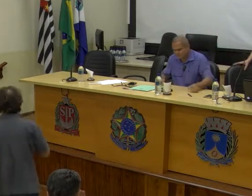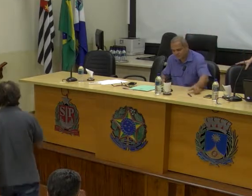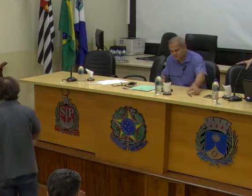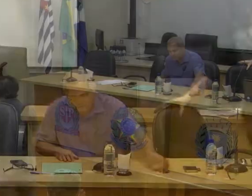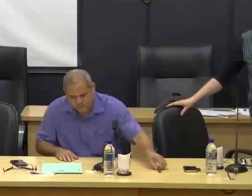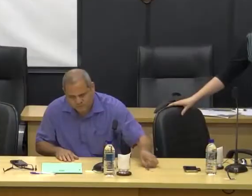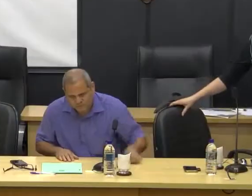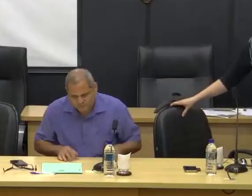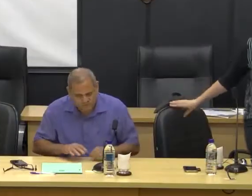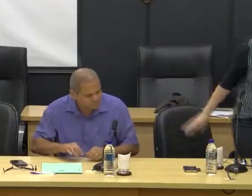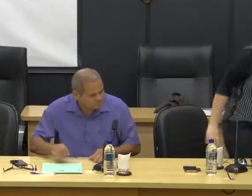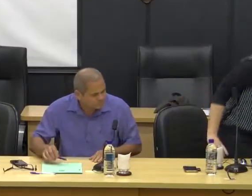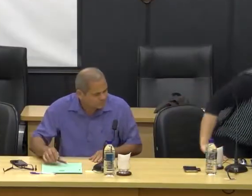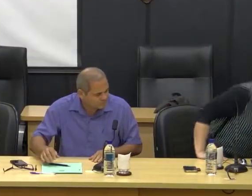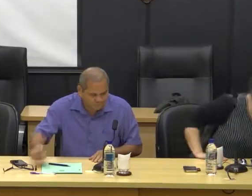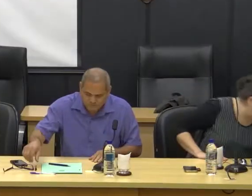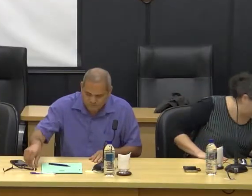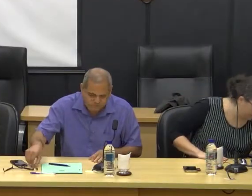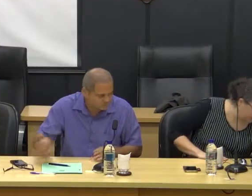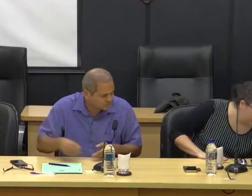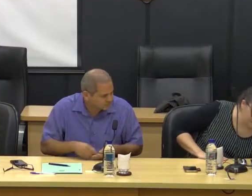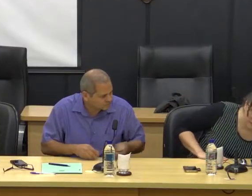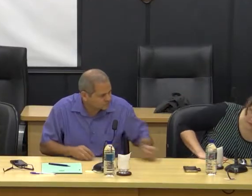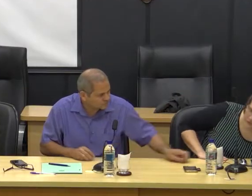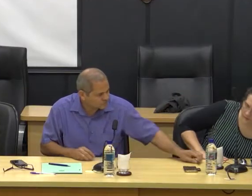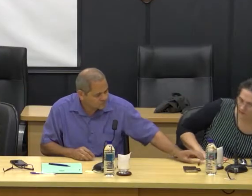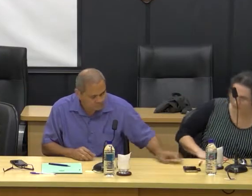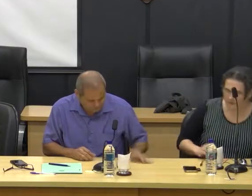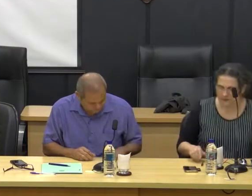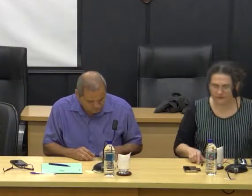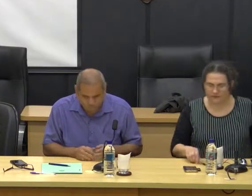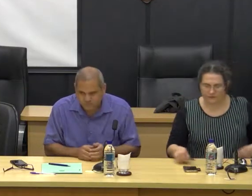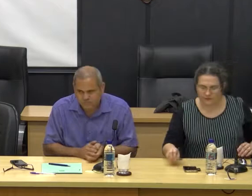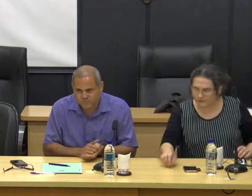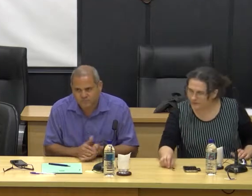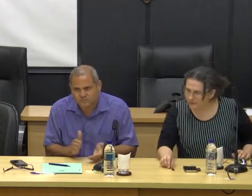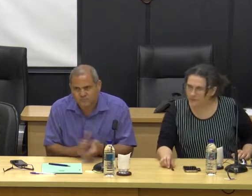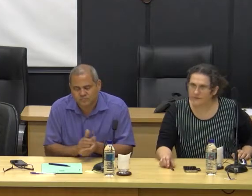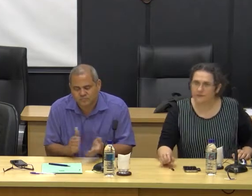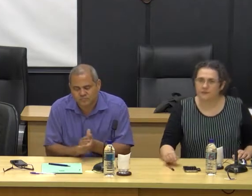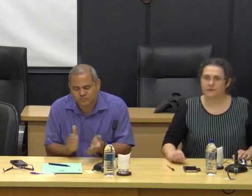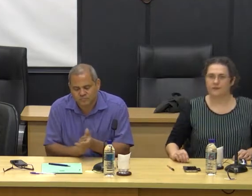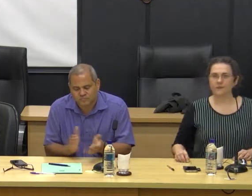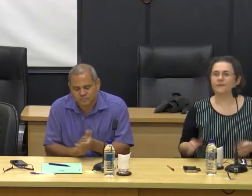E o coordenador executivo de Mobilidade Urbana, Nilson Carneiro.